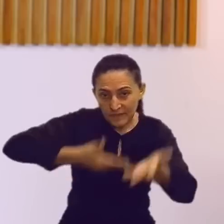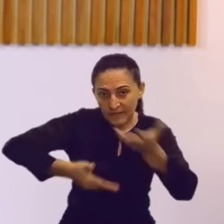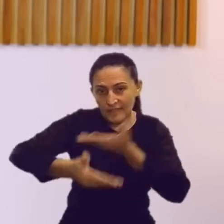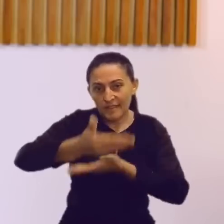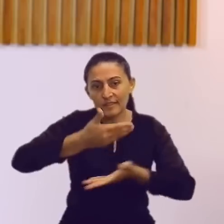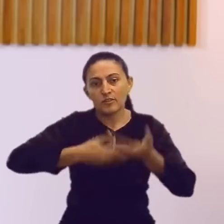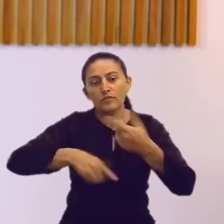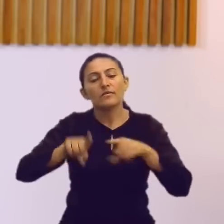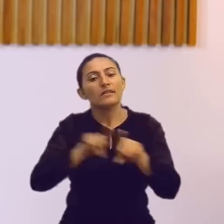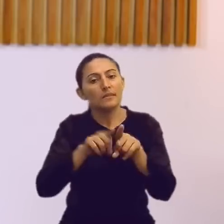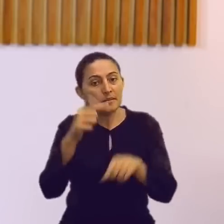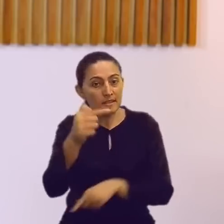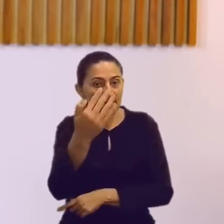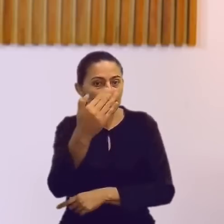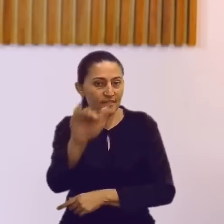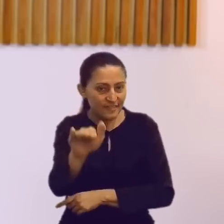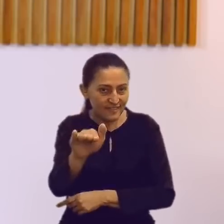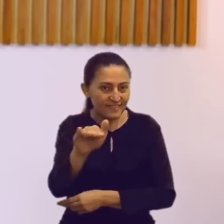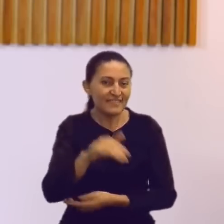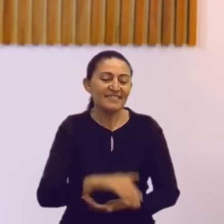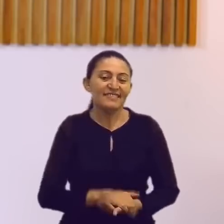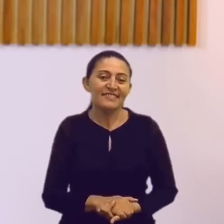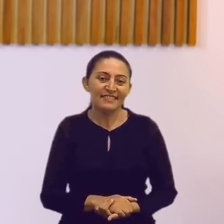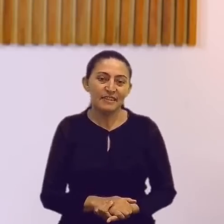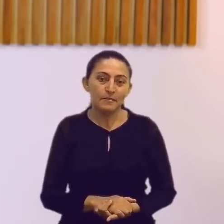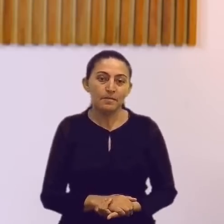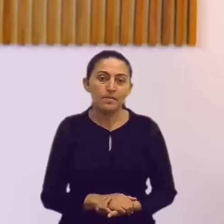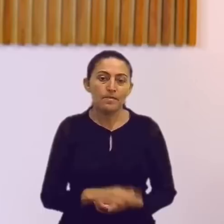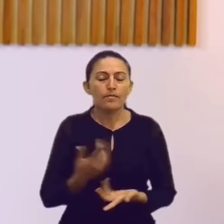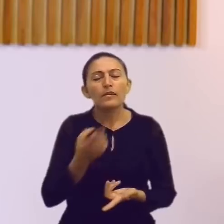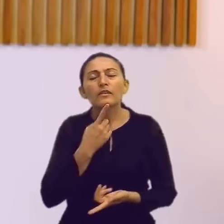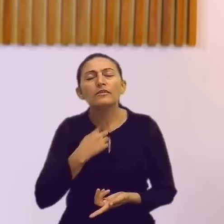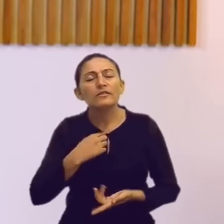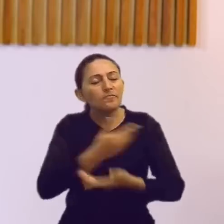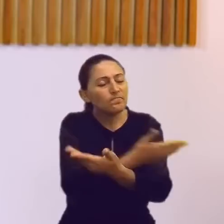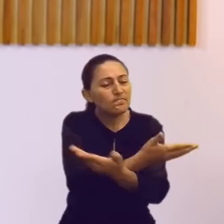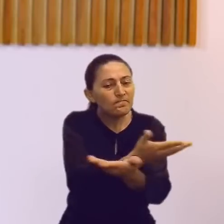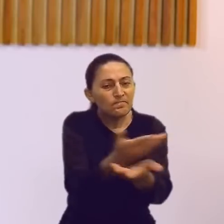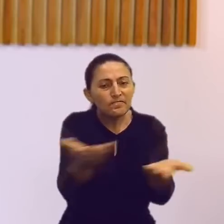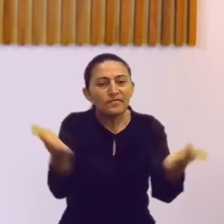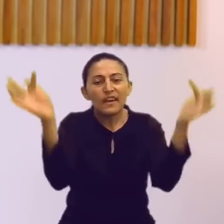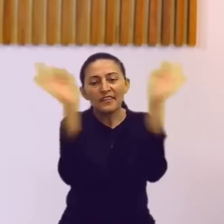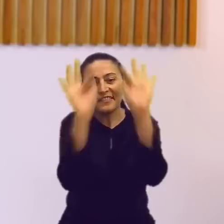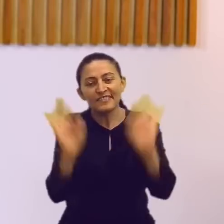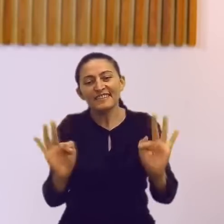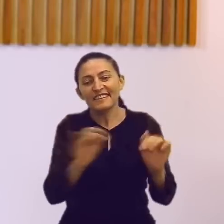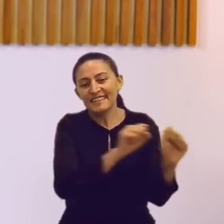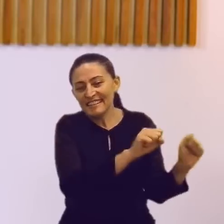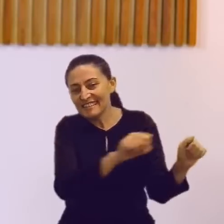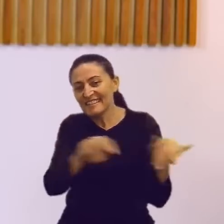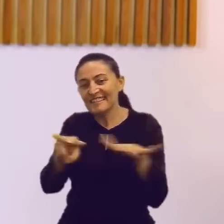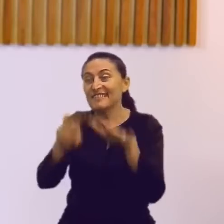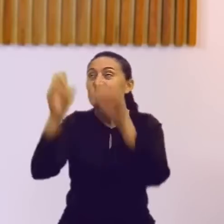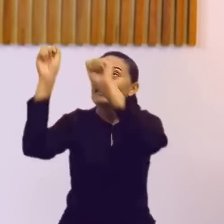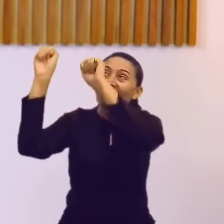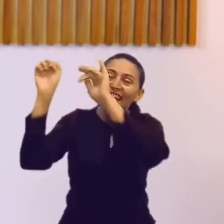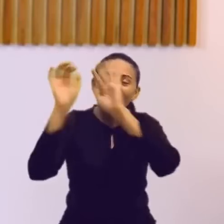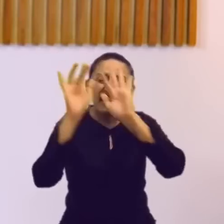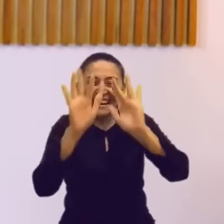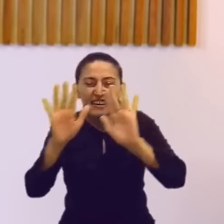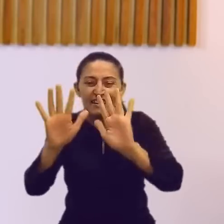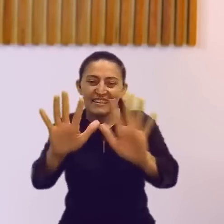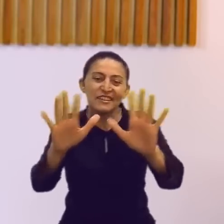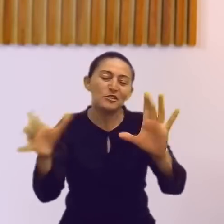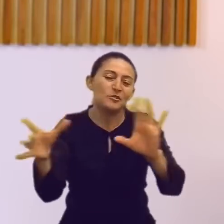às 19h30. Eu desejo a todos vocês uma feliz semana, que a bênção do Papai do Céu esteja sobre